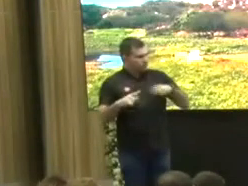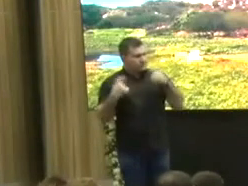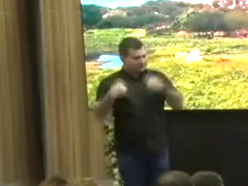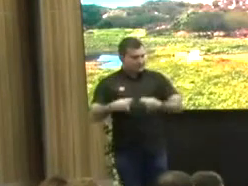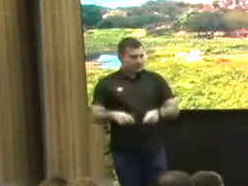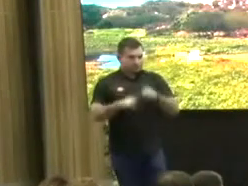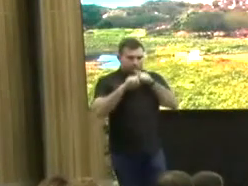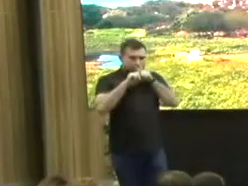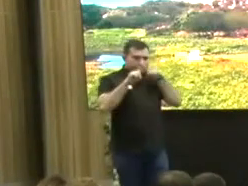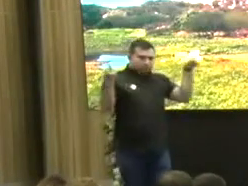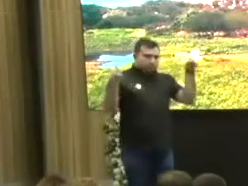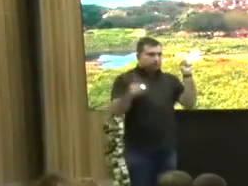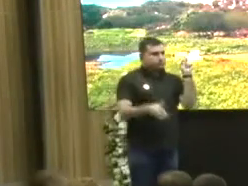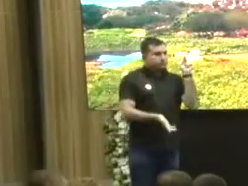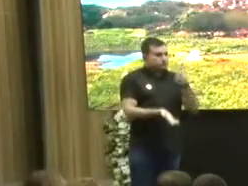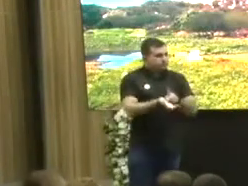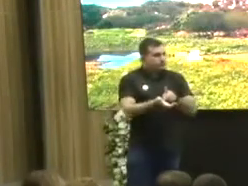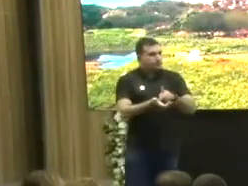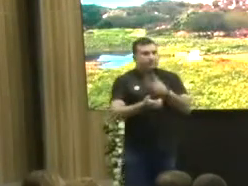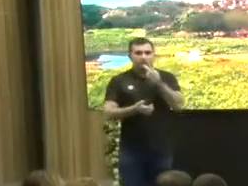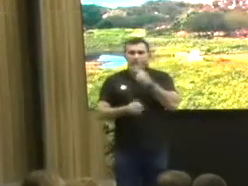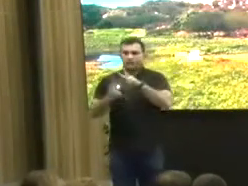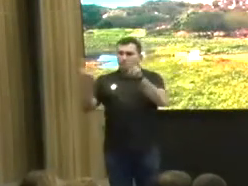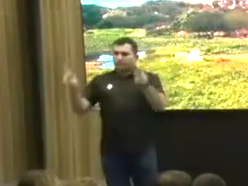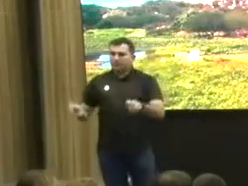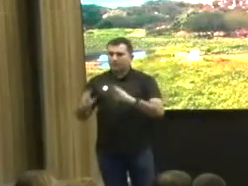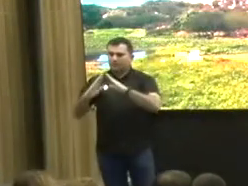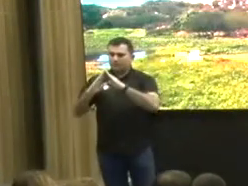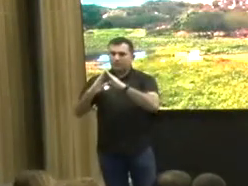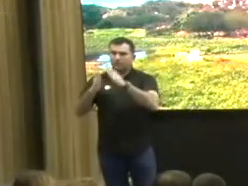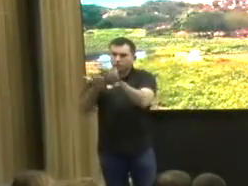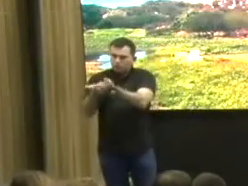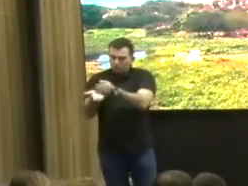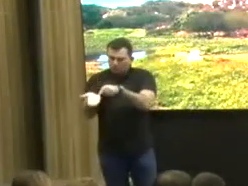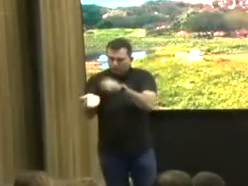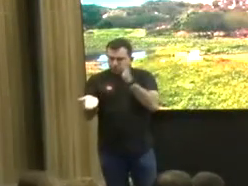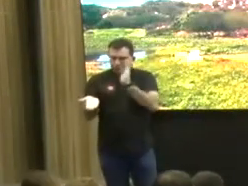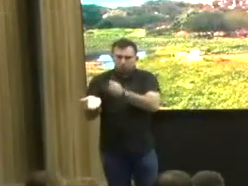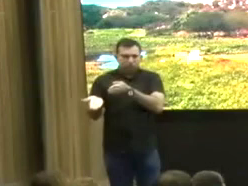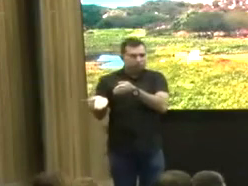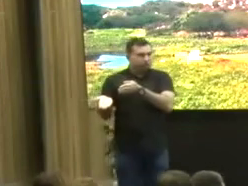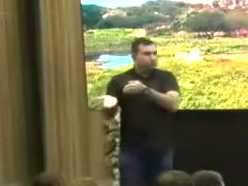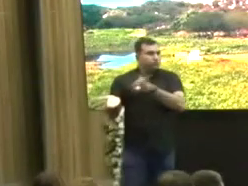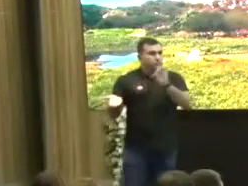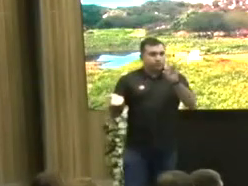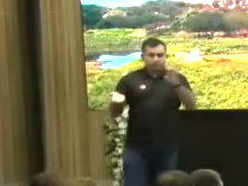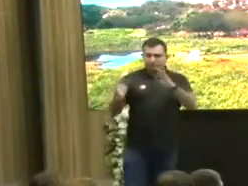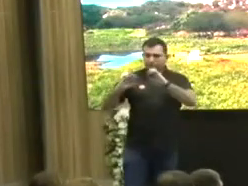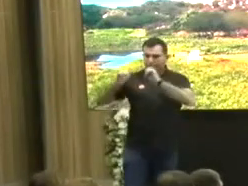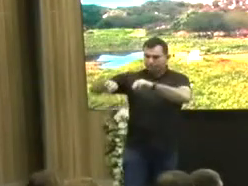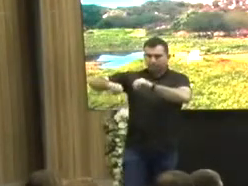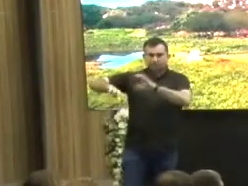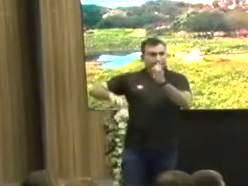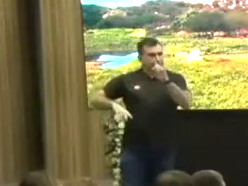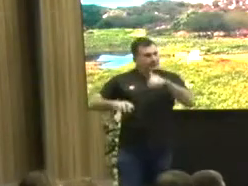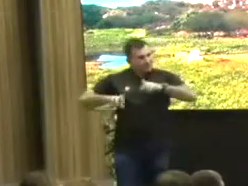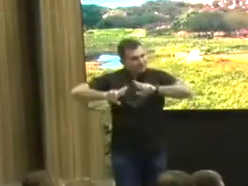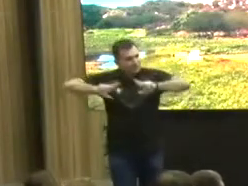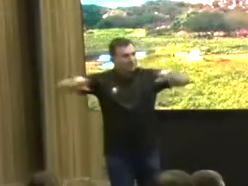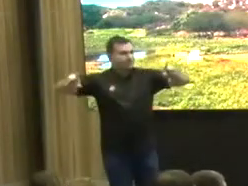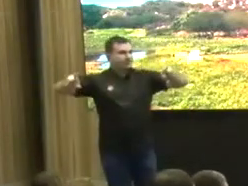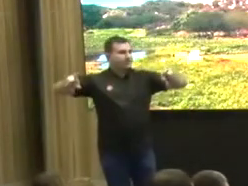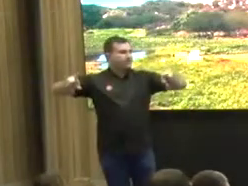crítica. Quando se fala de educação, se cola a escola, e não é. Isso é um problema imenso para